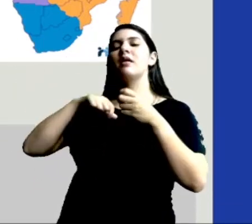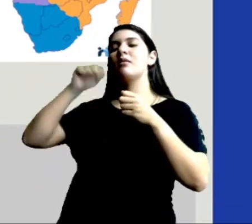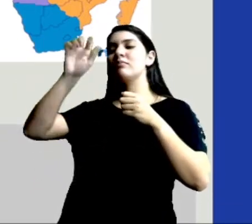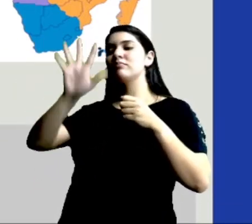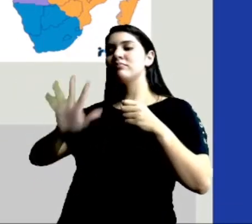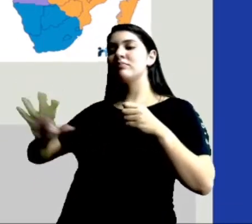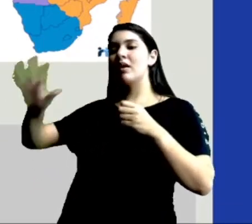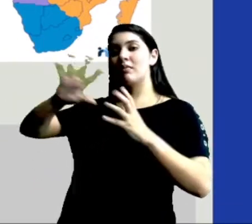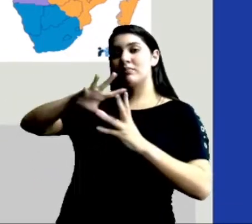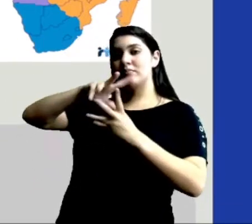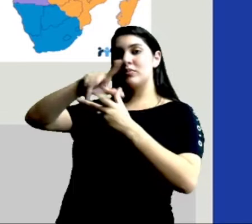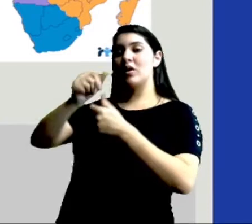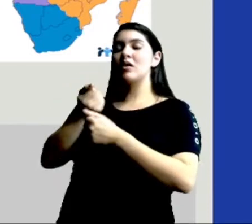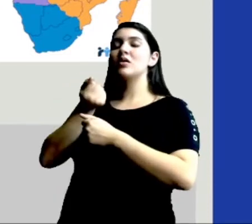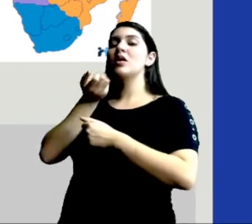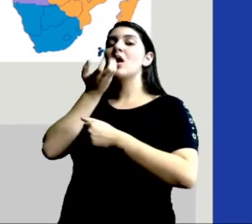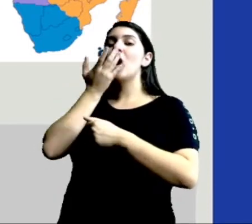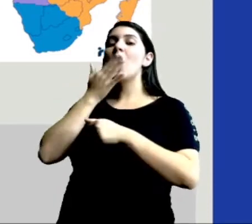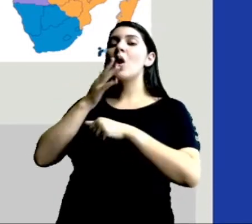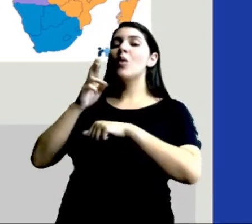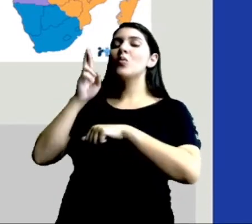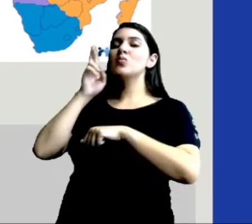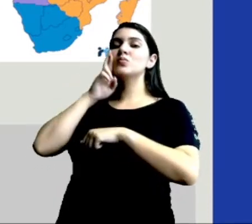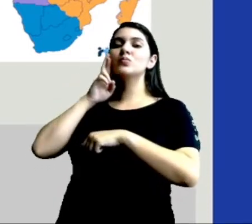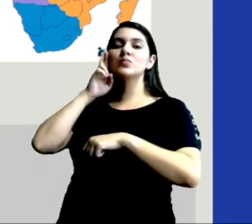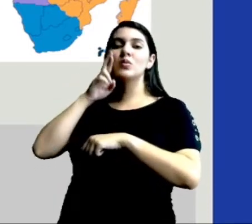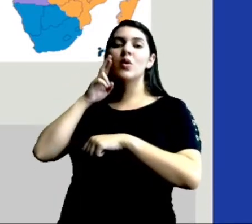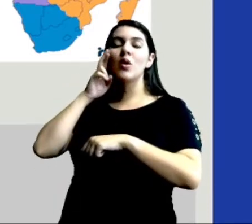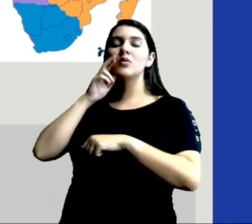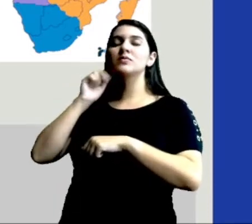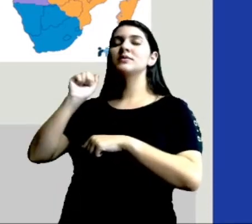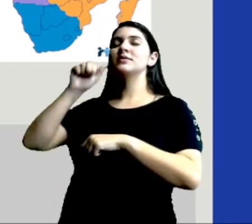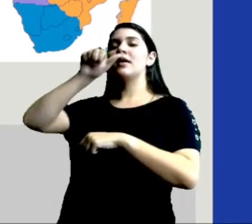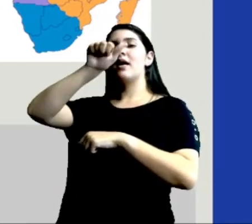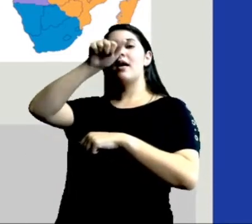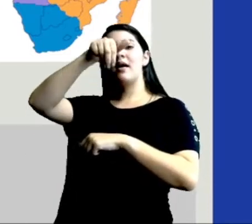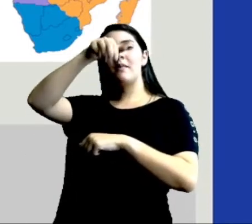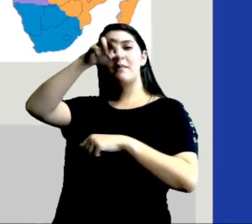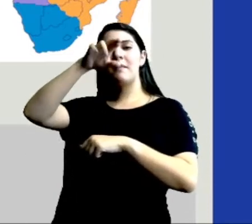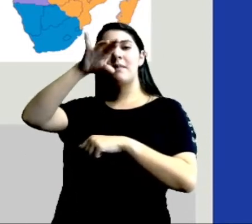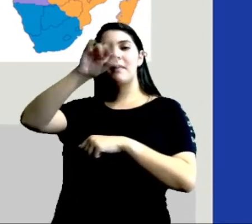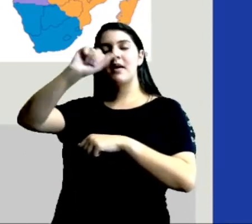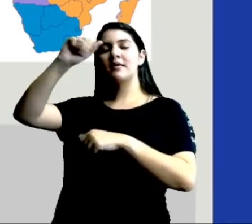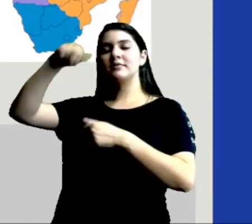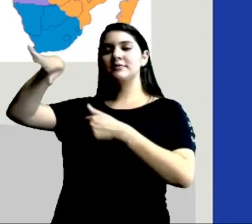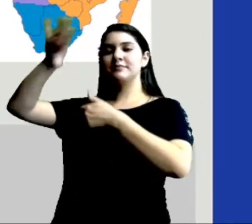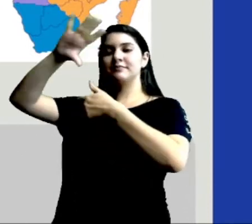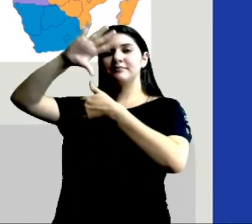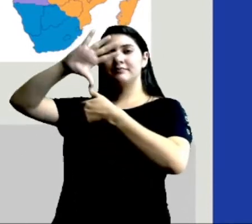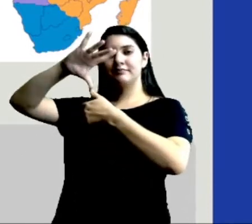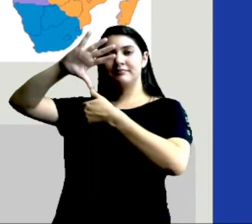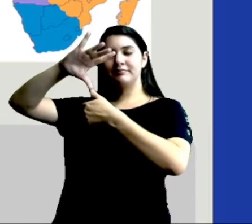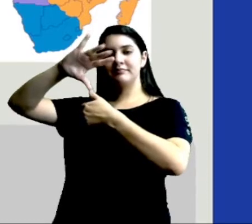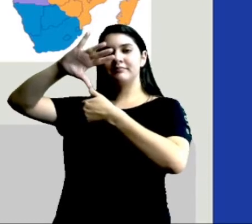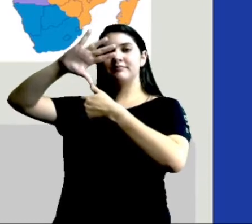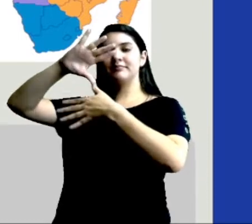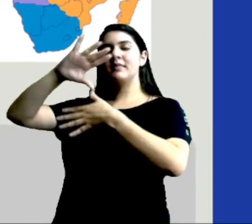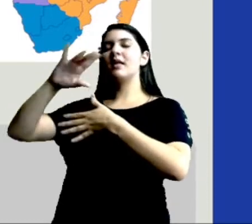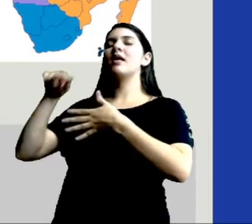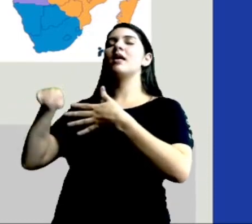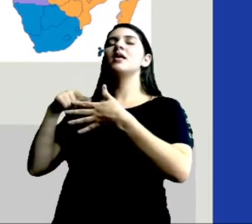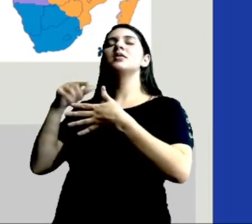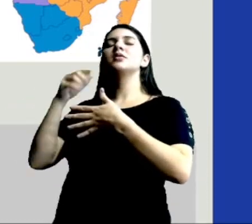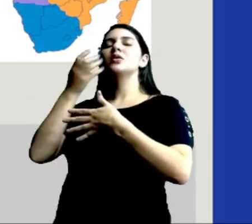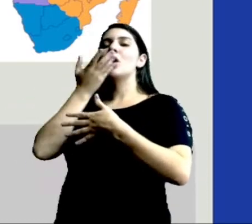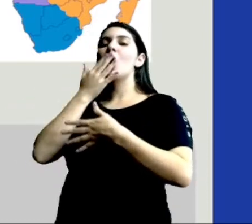a gente tem em cor rosa a América do Norte, tá? A América do Sul de cor